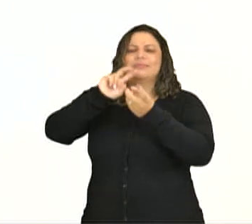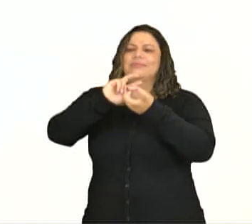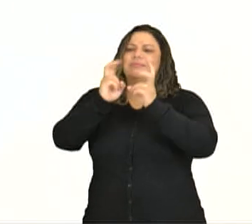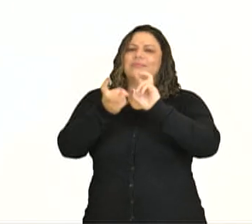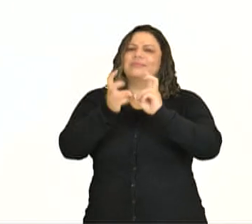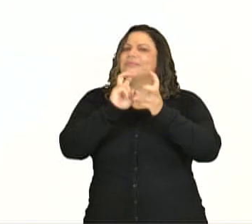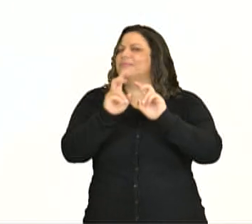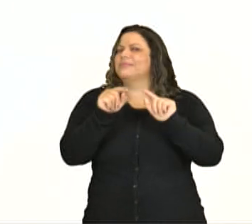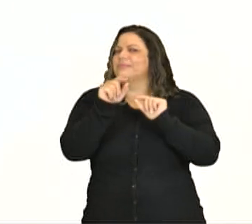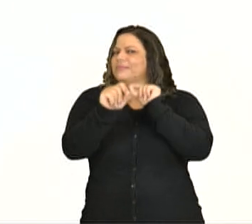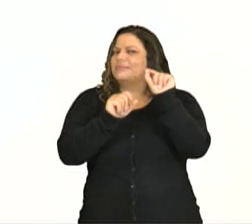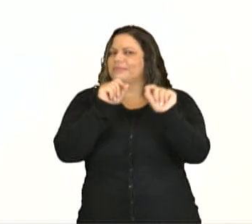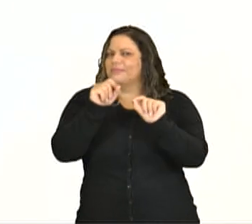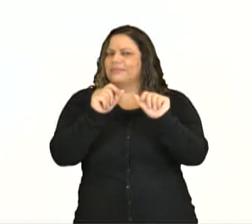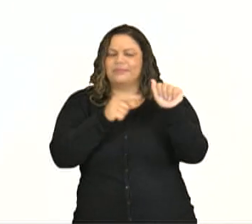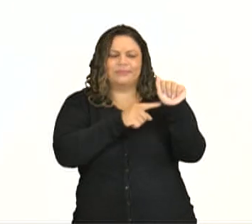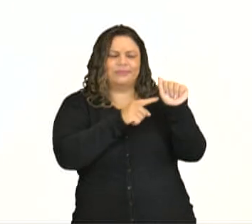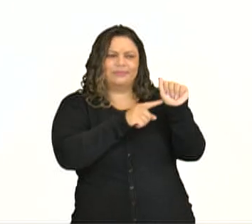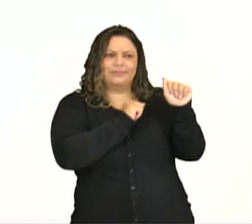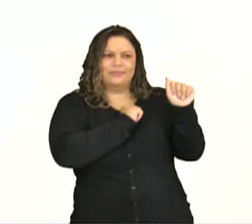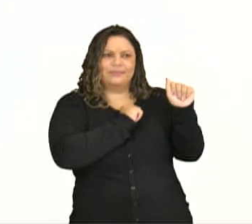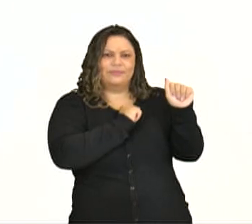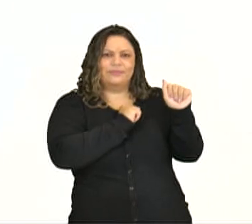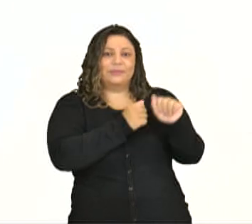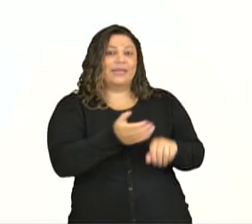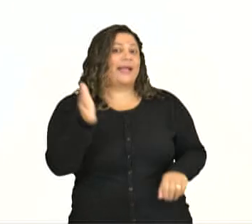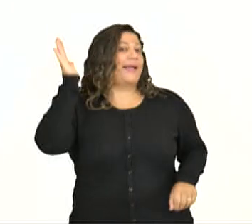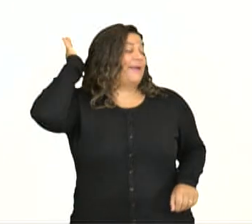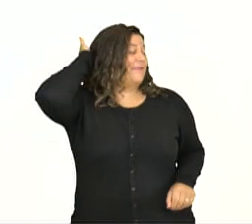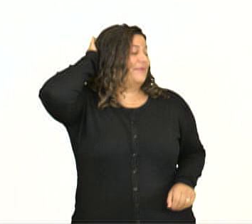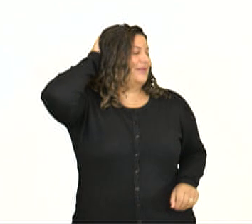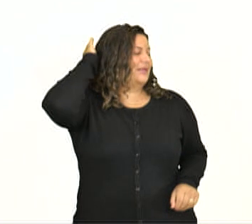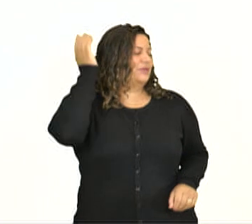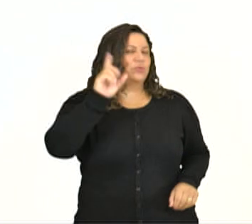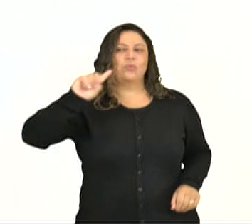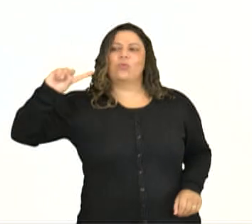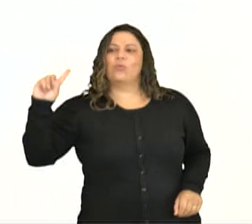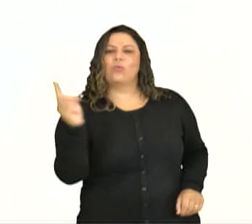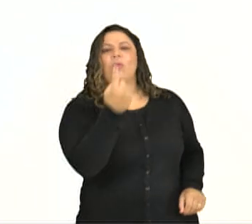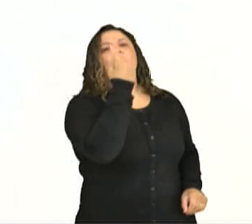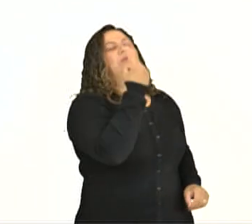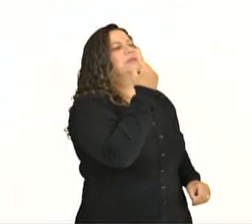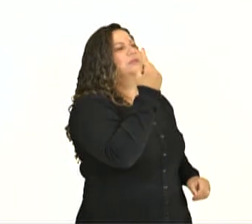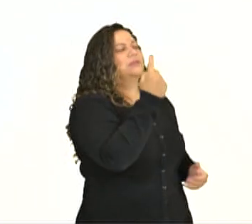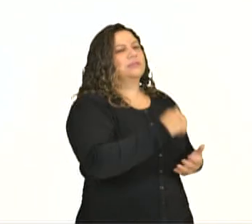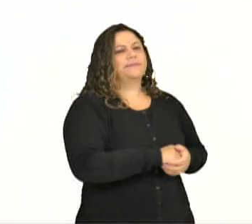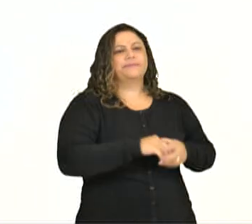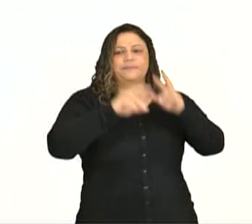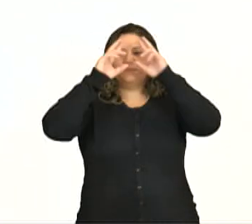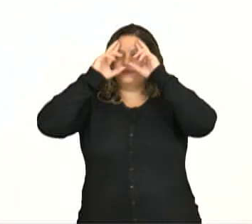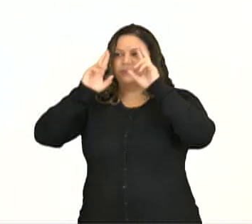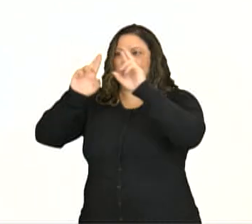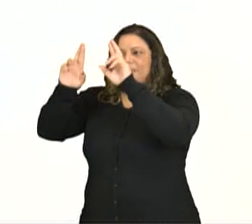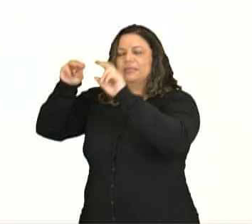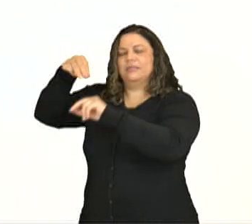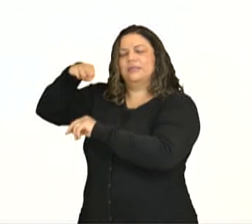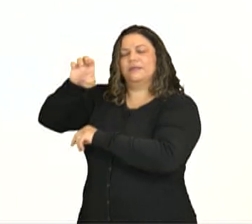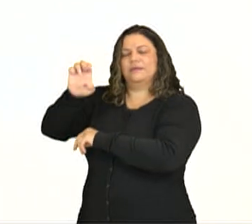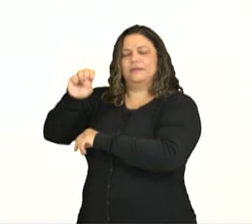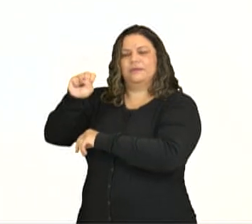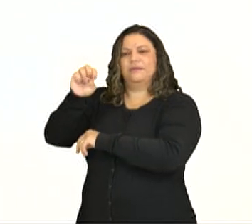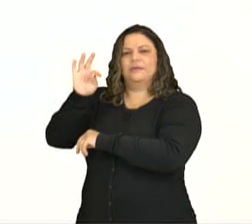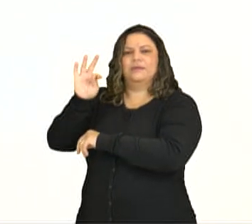capoeira? Letra A, virar de costas para o seu parceiro. Letra B, respeito ao mestre e disciplina